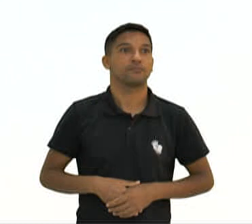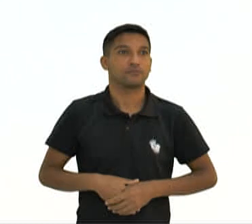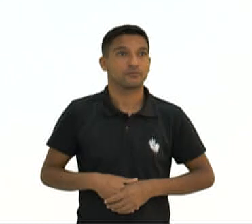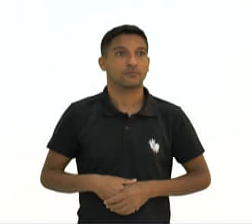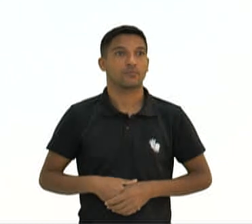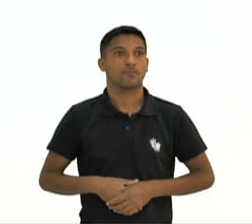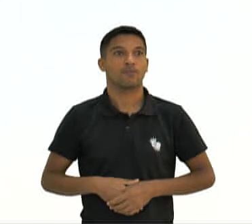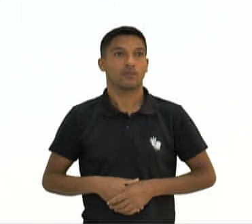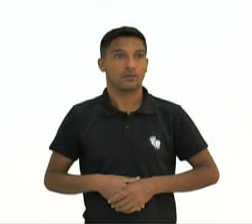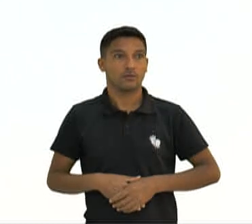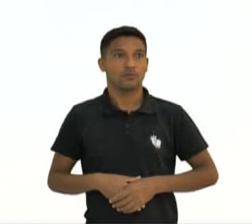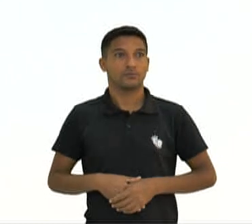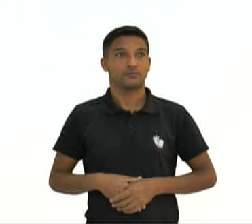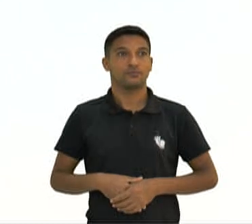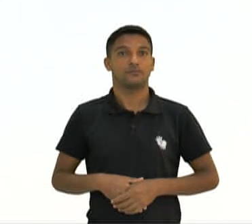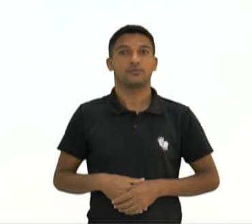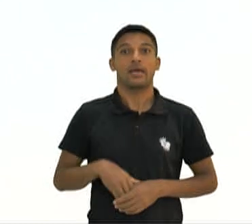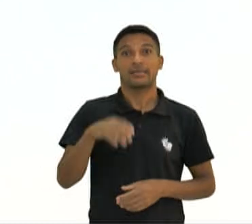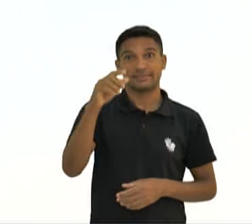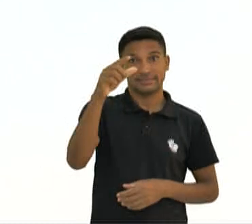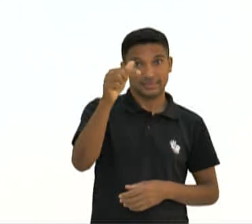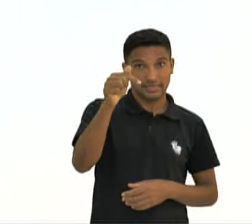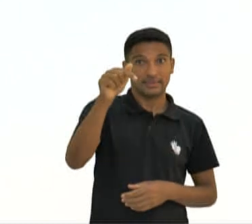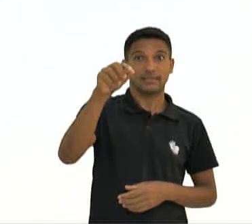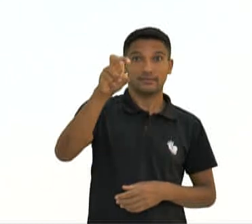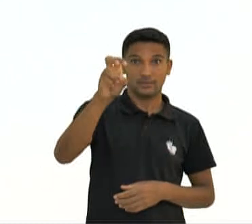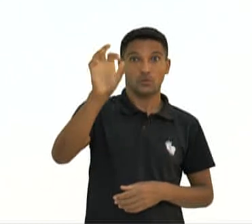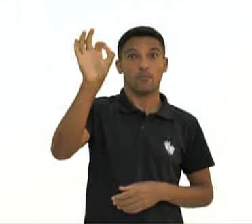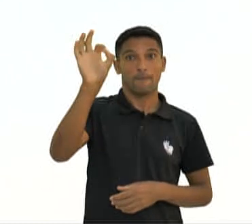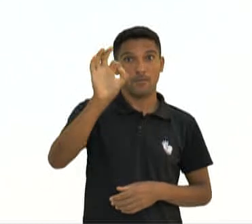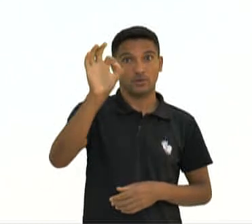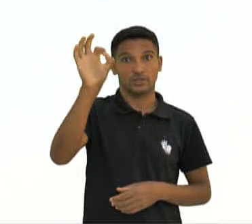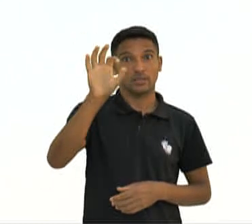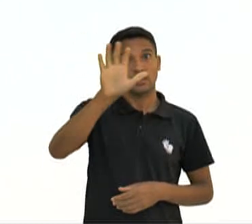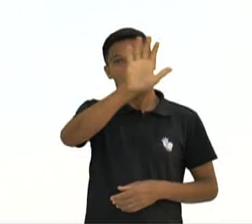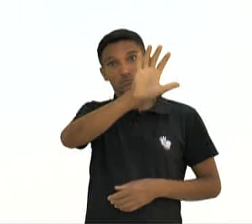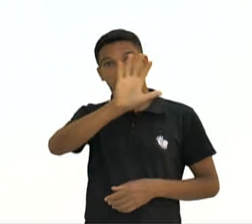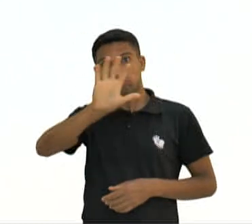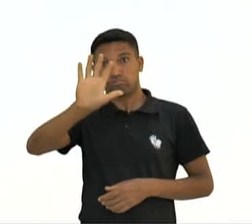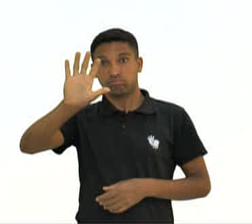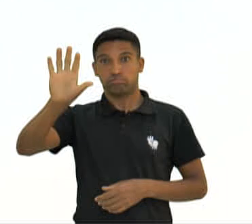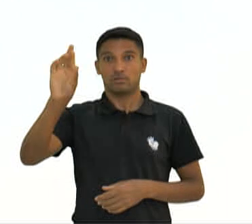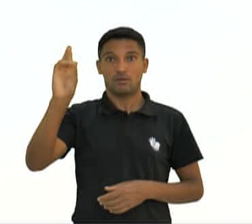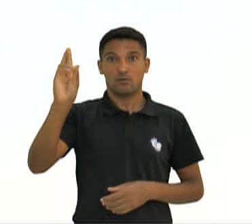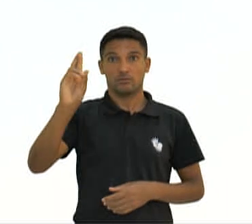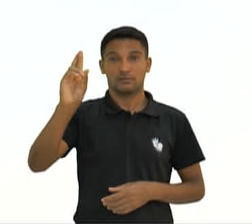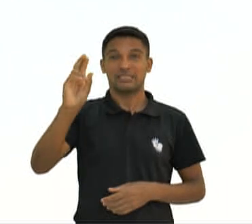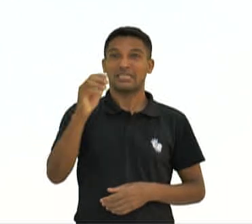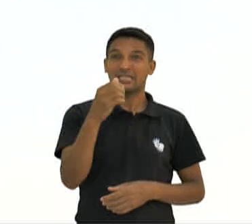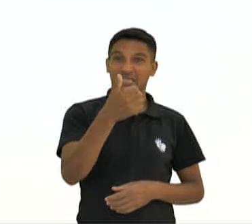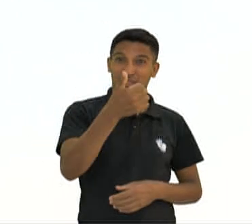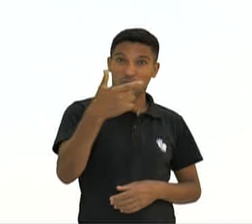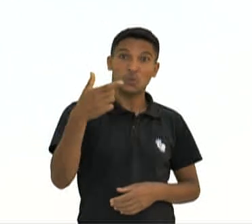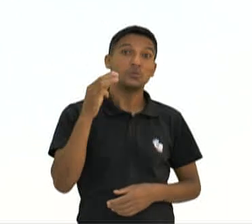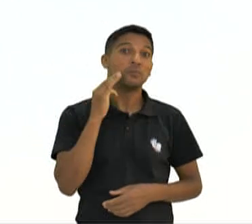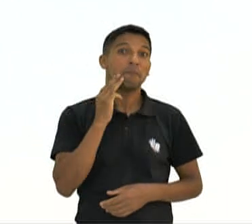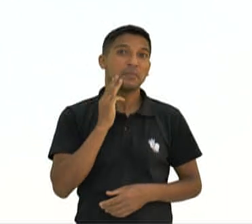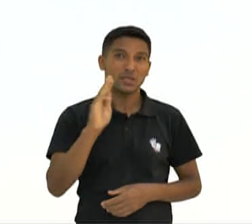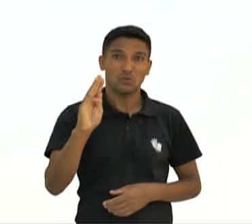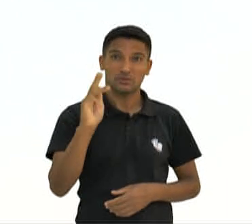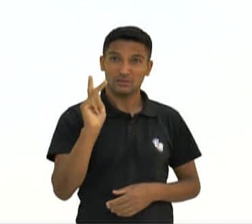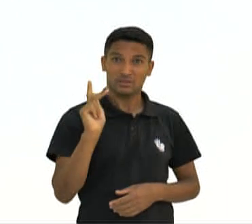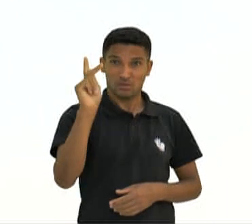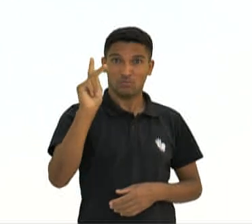ocupa 75% do território russo, né? 12 milhões de quilômetros quadrados, 36 milhões de habitantes, são poucos,